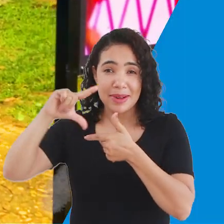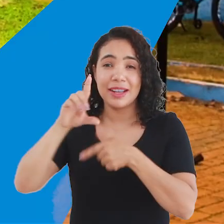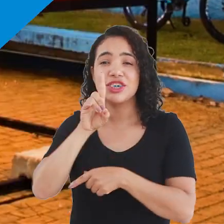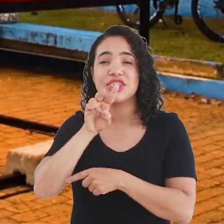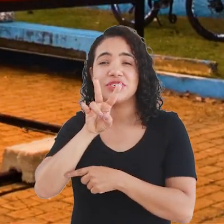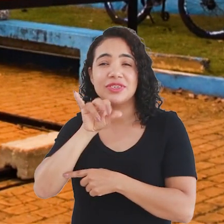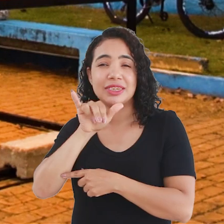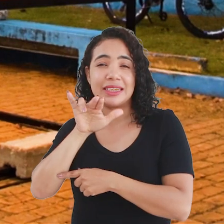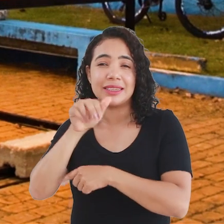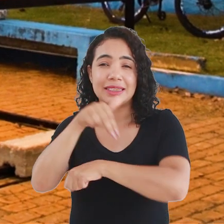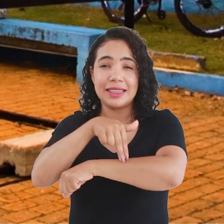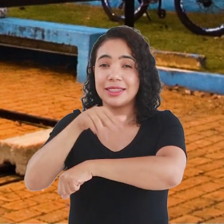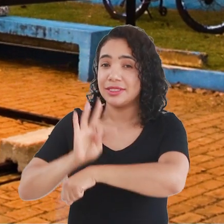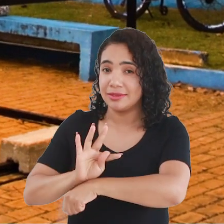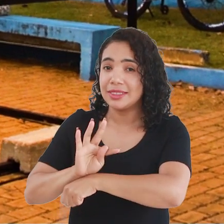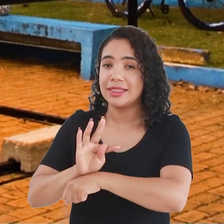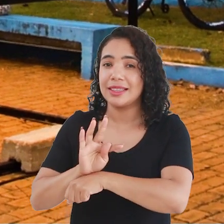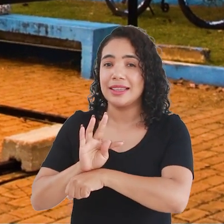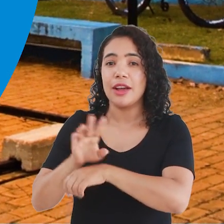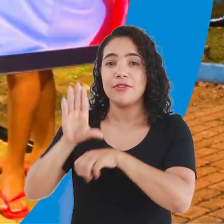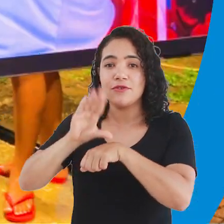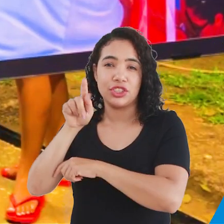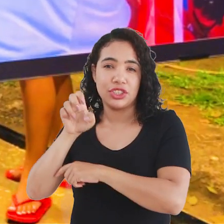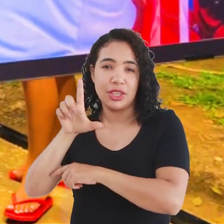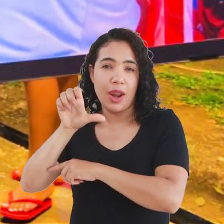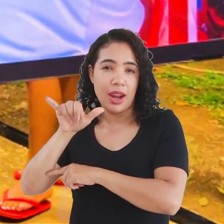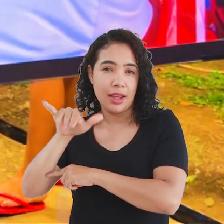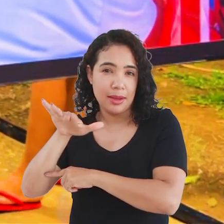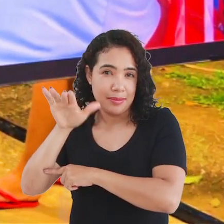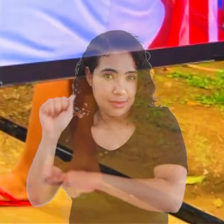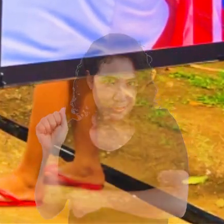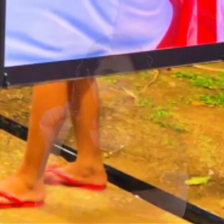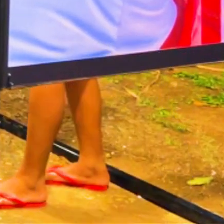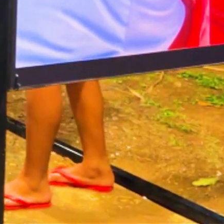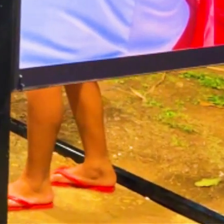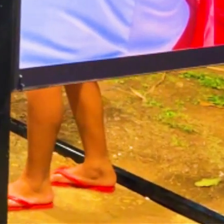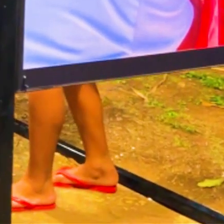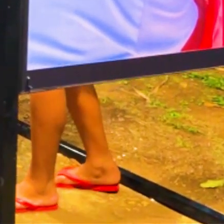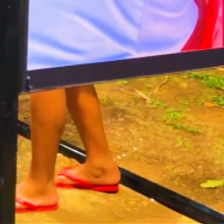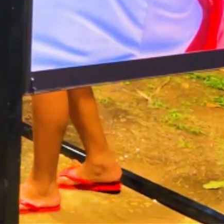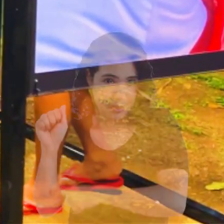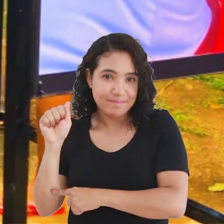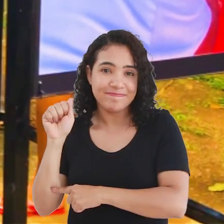O Divino em Natividade, da fotógrafa Ângel Lima.